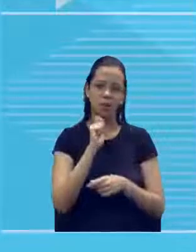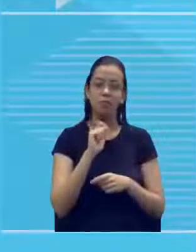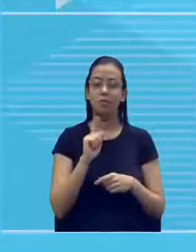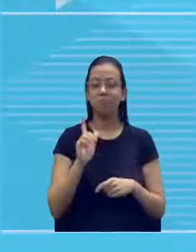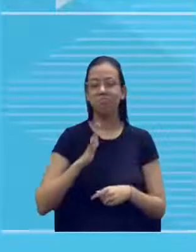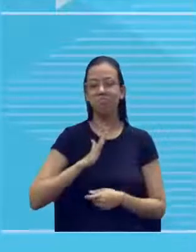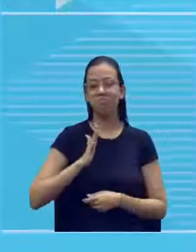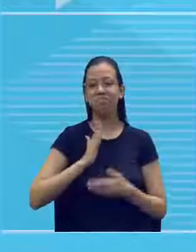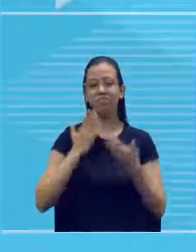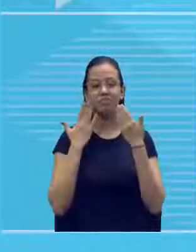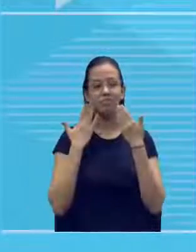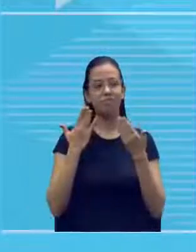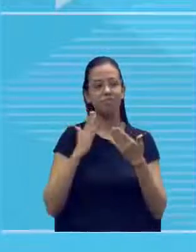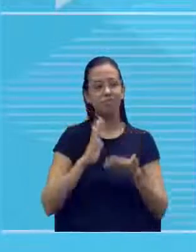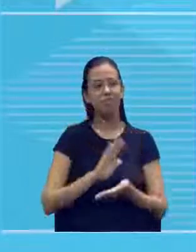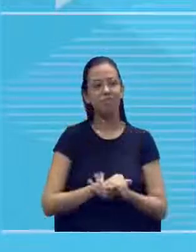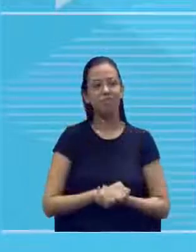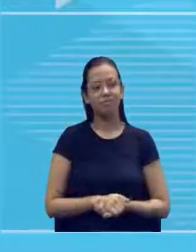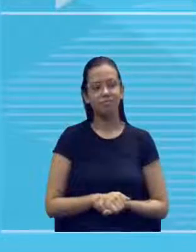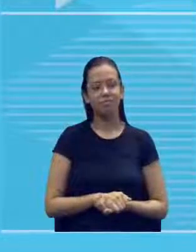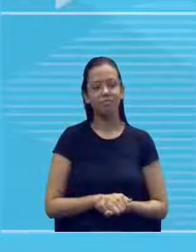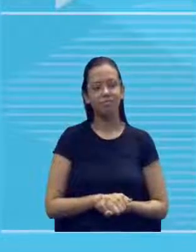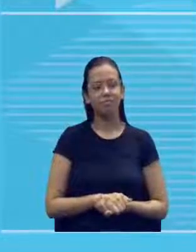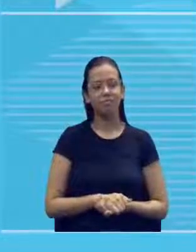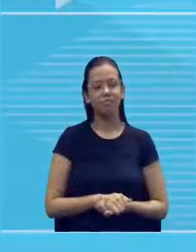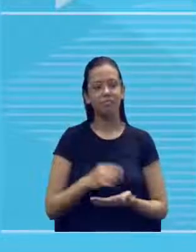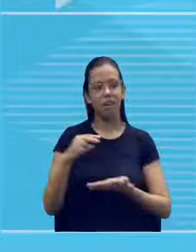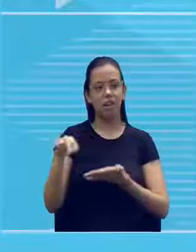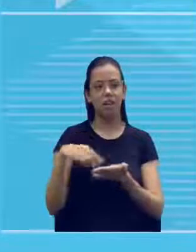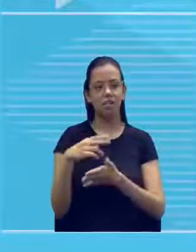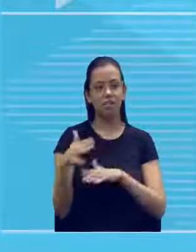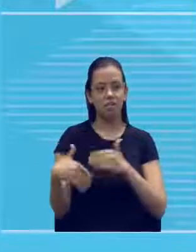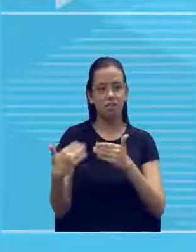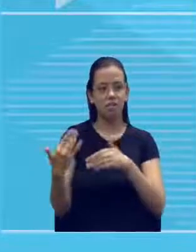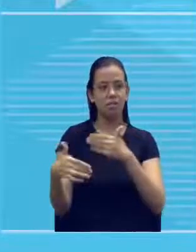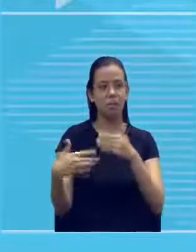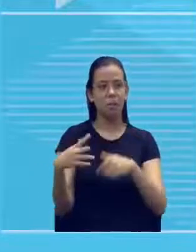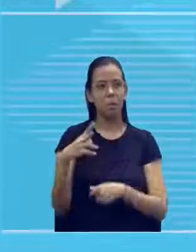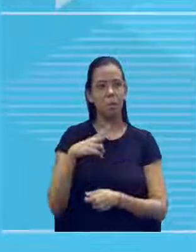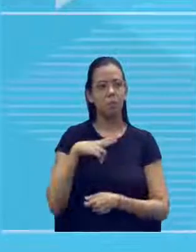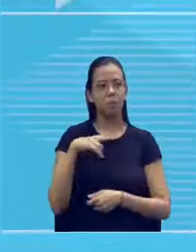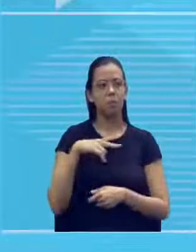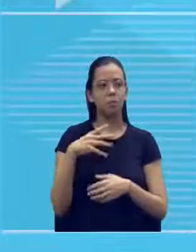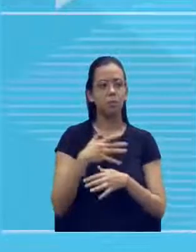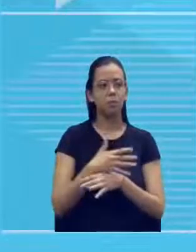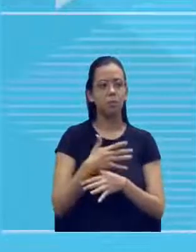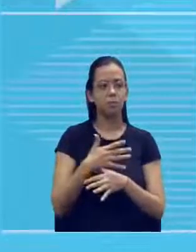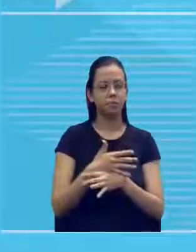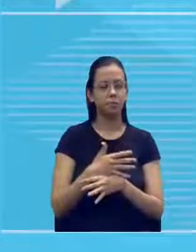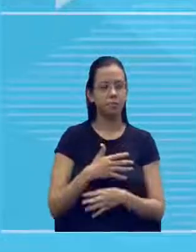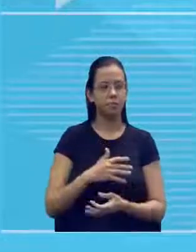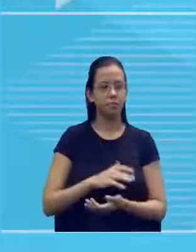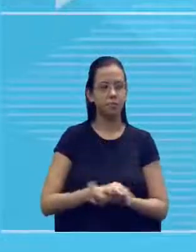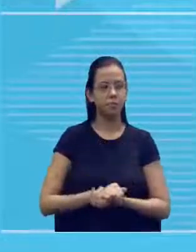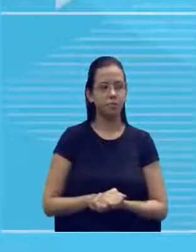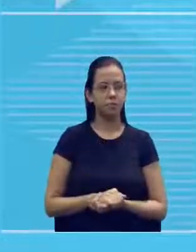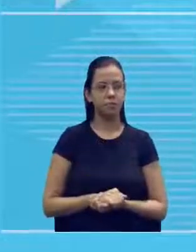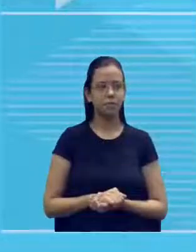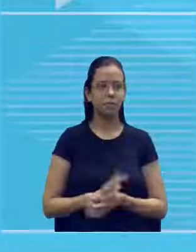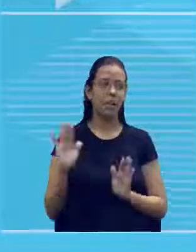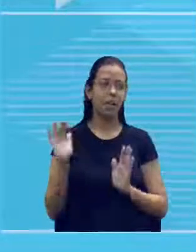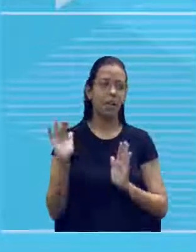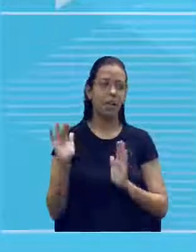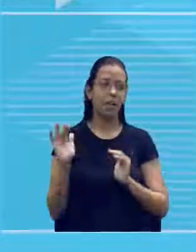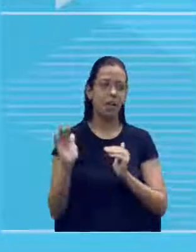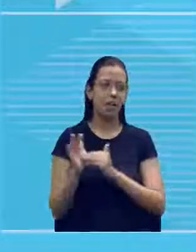ostentação, né? A dança se desenvolve particularmente. Aí isso só durou até meus 7 anos,